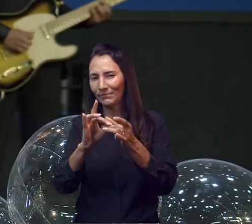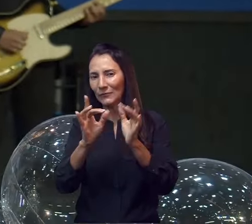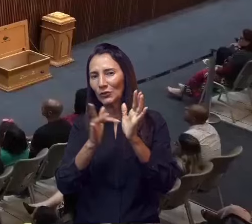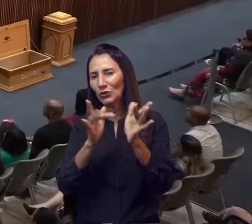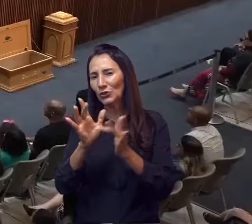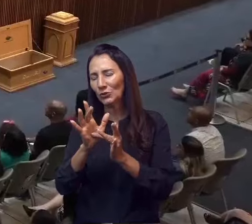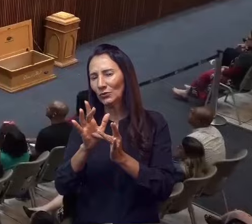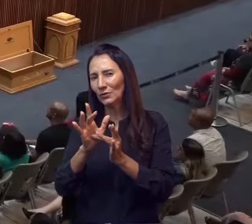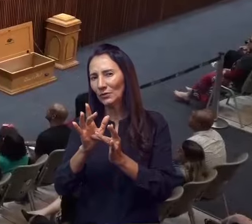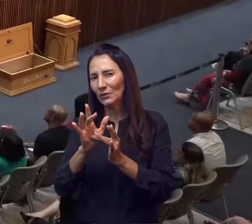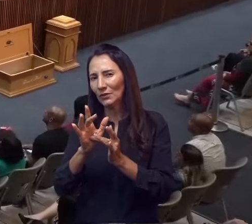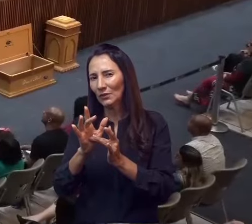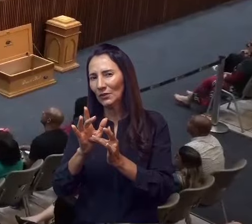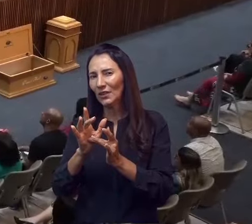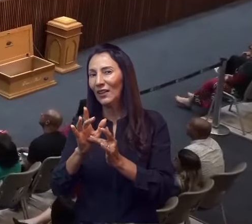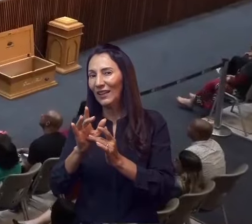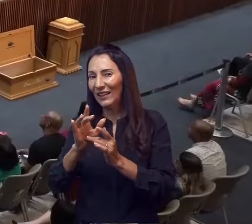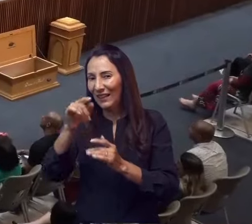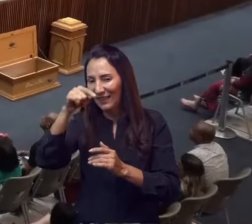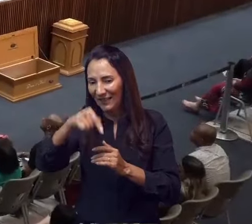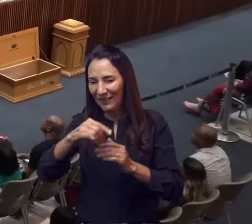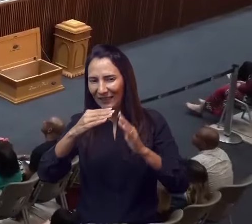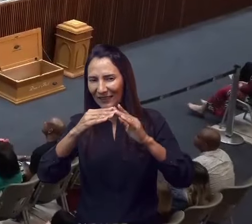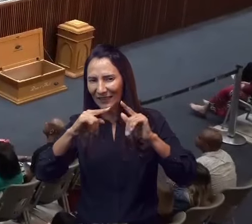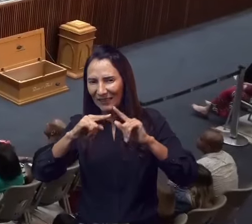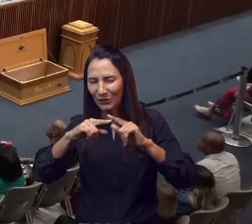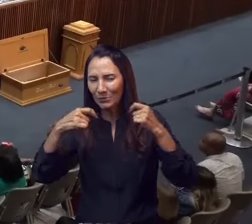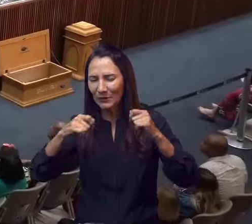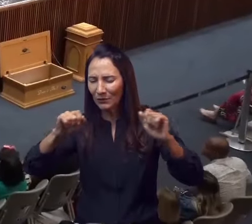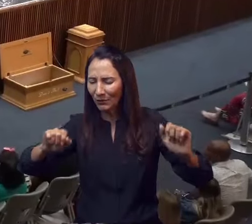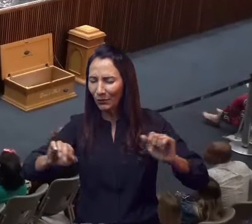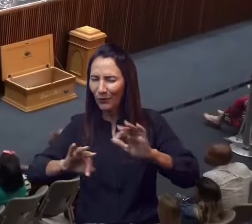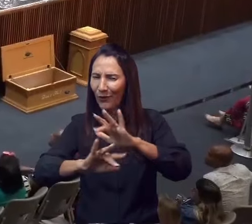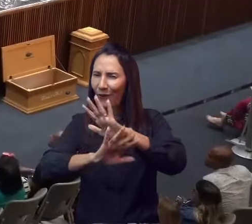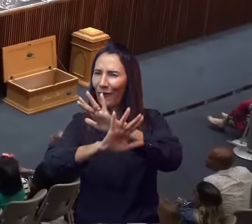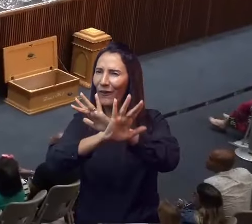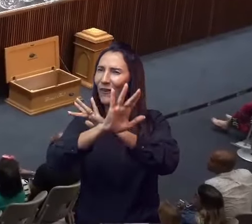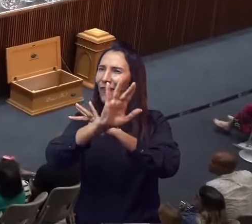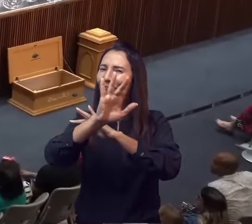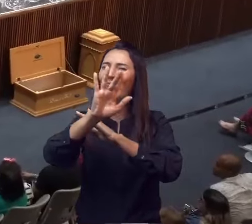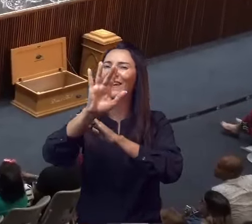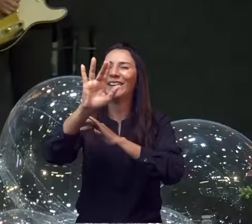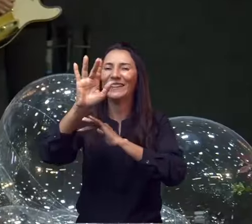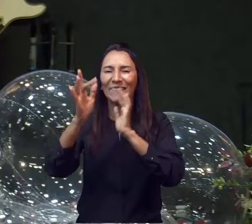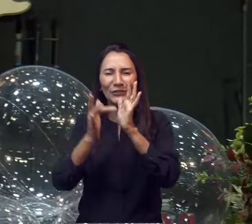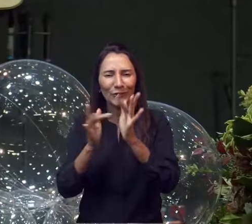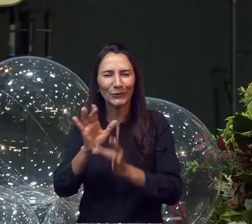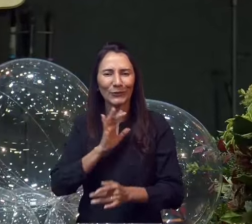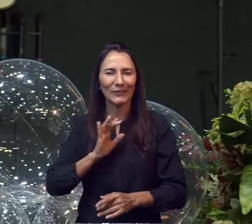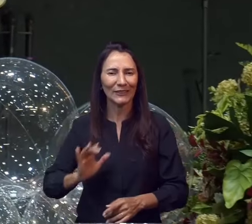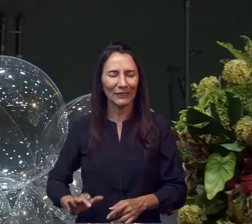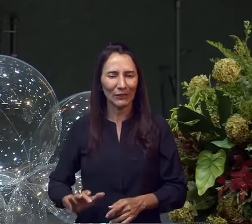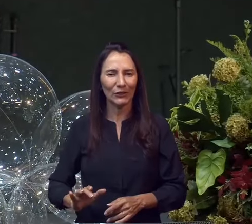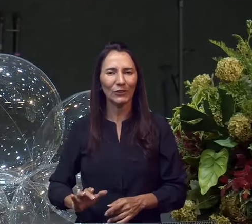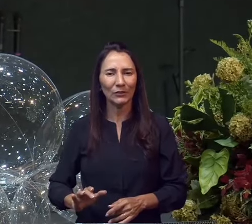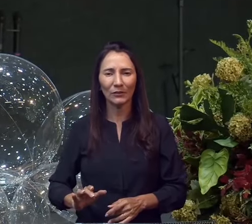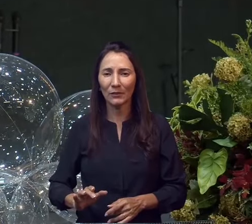Glória na igreja por Jesus Cristo em todas as gerações para